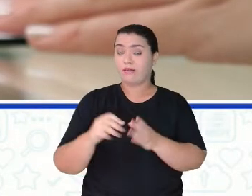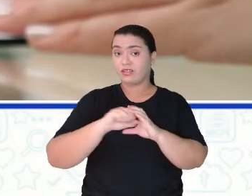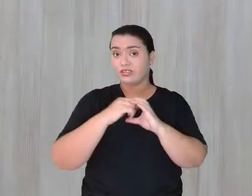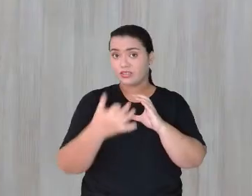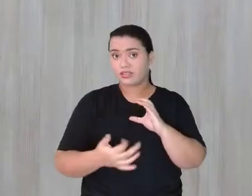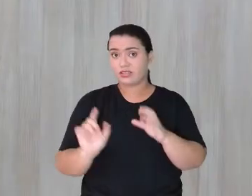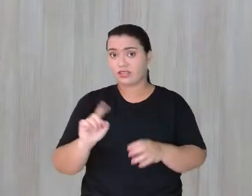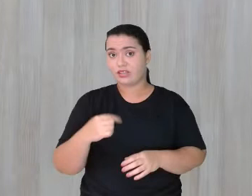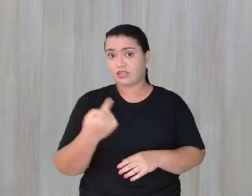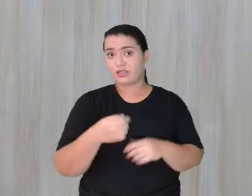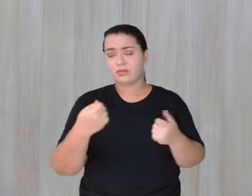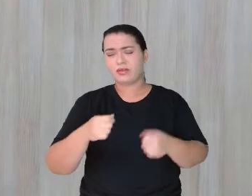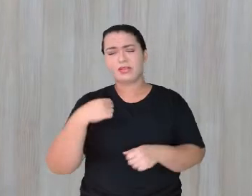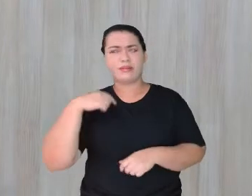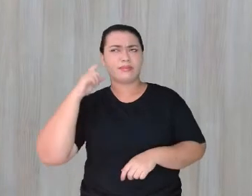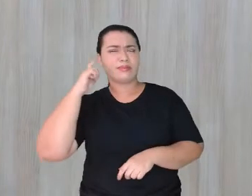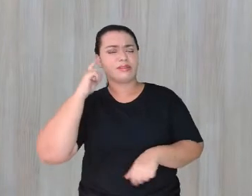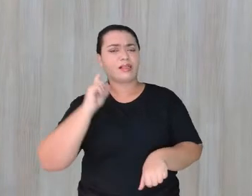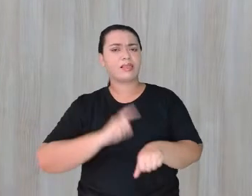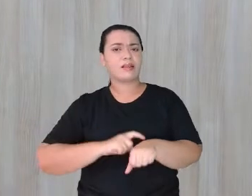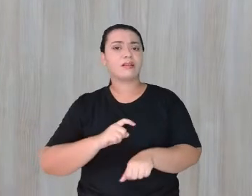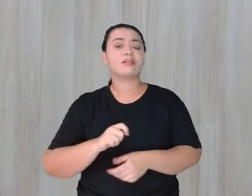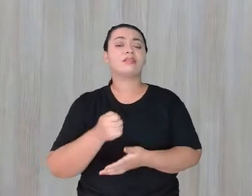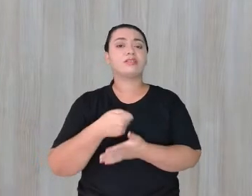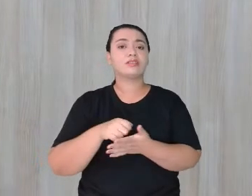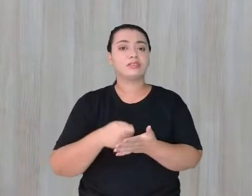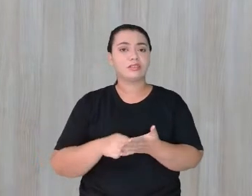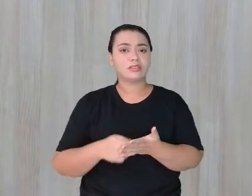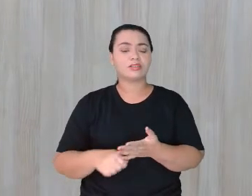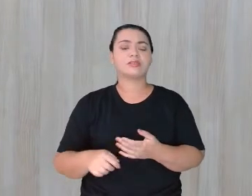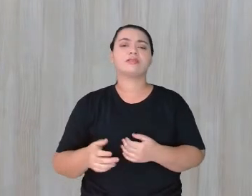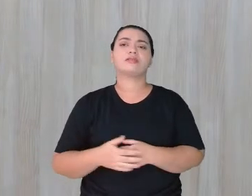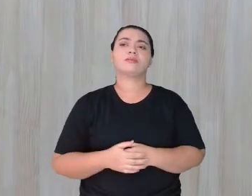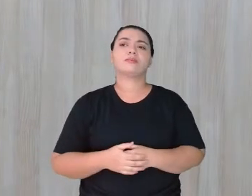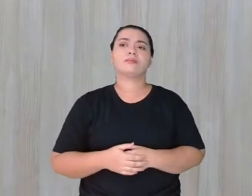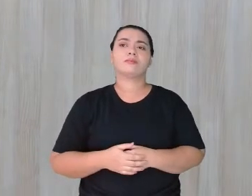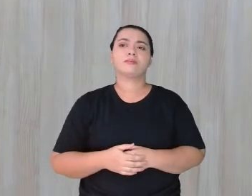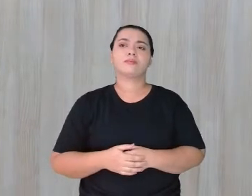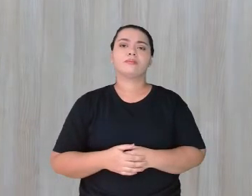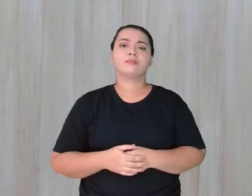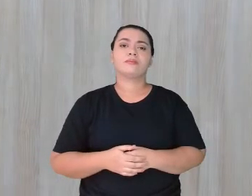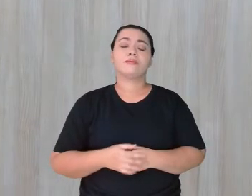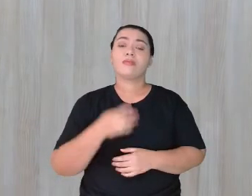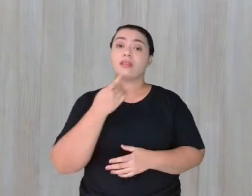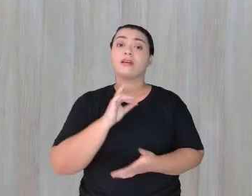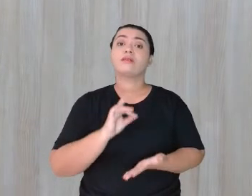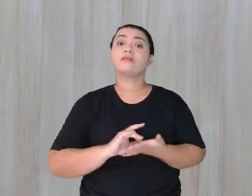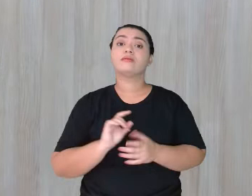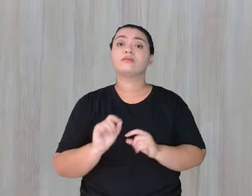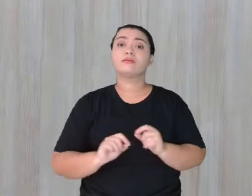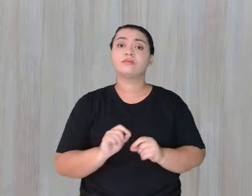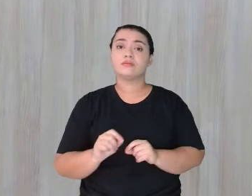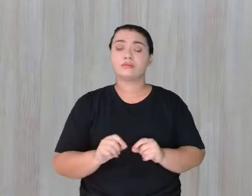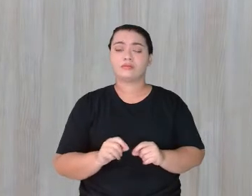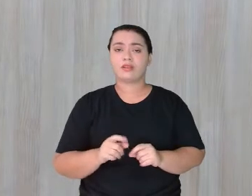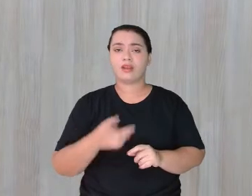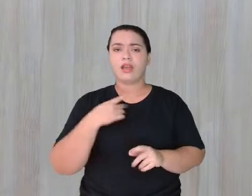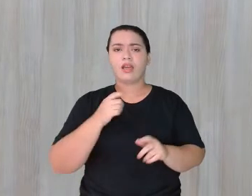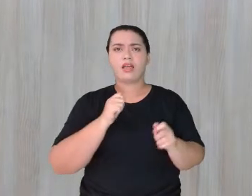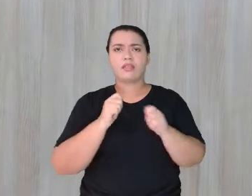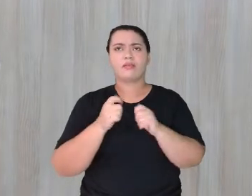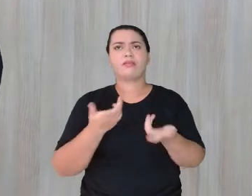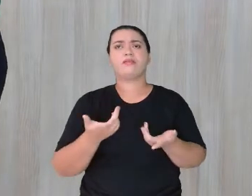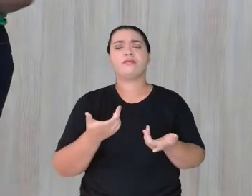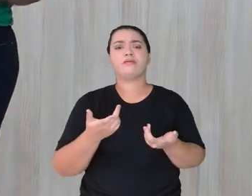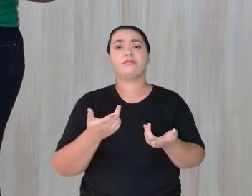a gente precisa pensar na hora de escrever uma reportagem. Na verdade, de reportagem, entrevista,